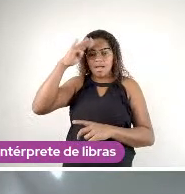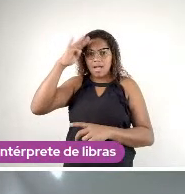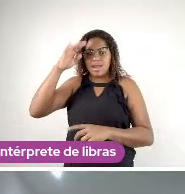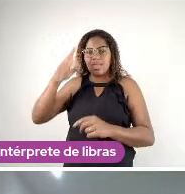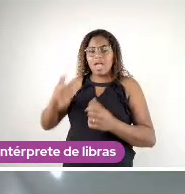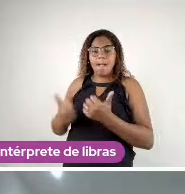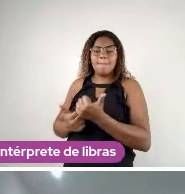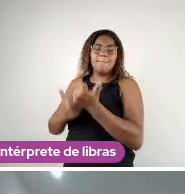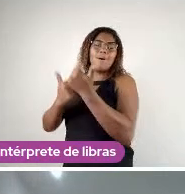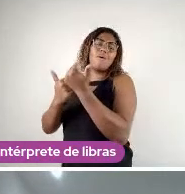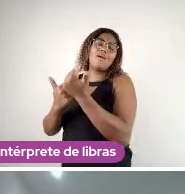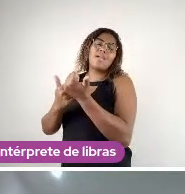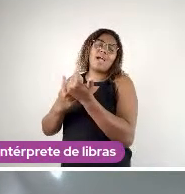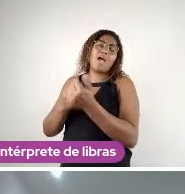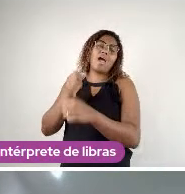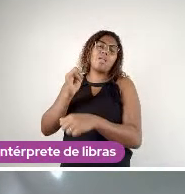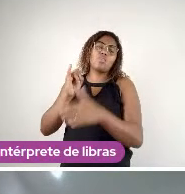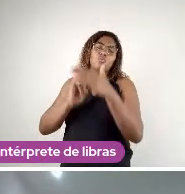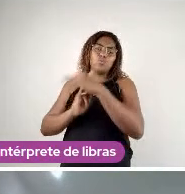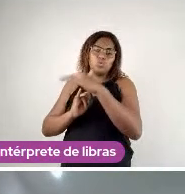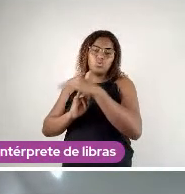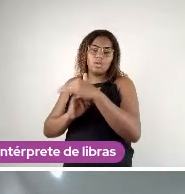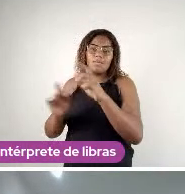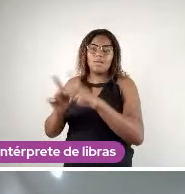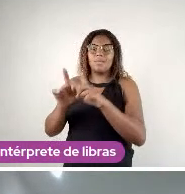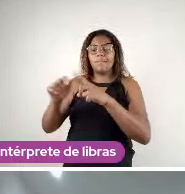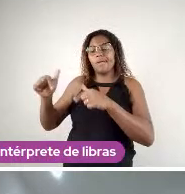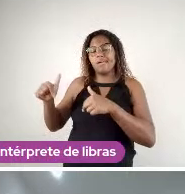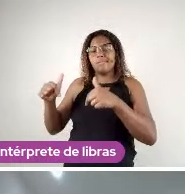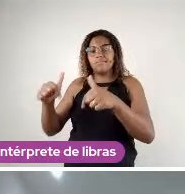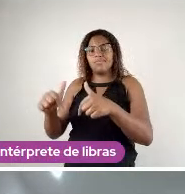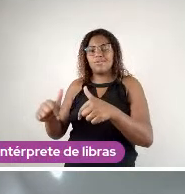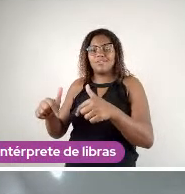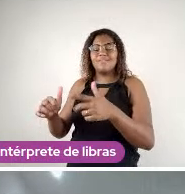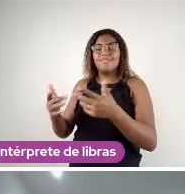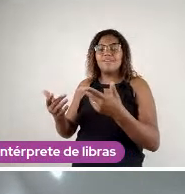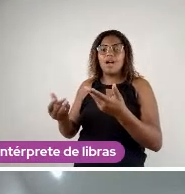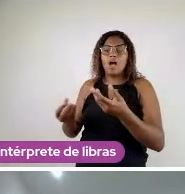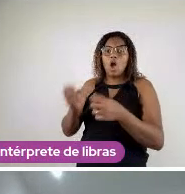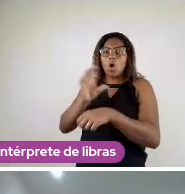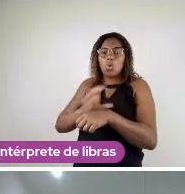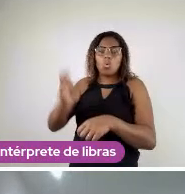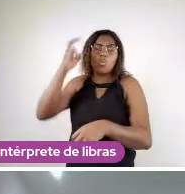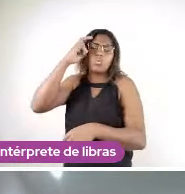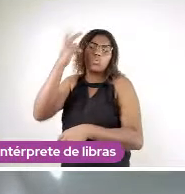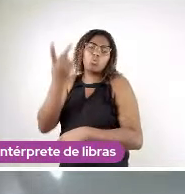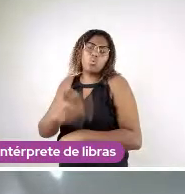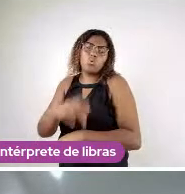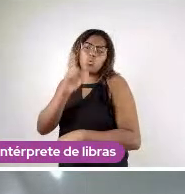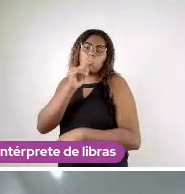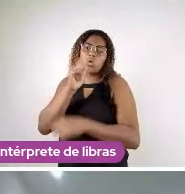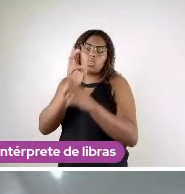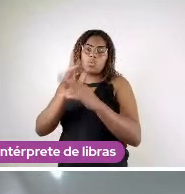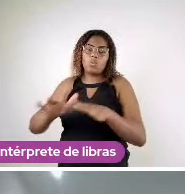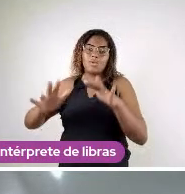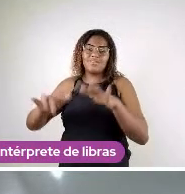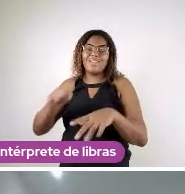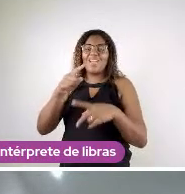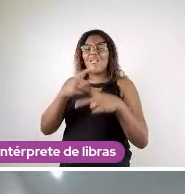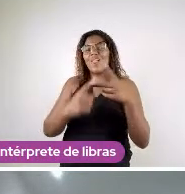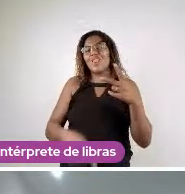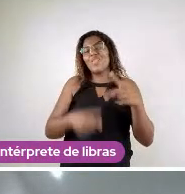institucionalmente e ativamente também as ações de cultura oceânica da cidade. Então aqui são 2 materiais que